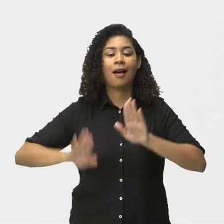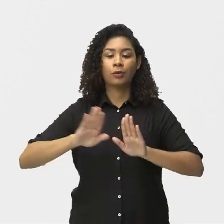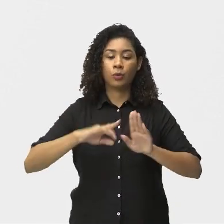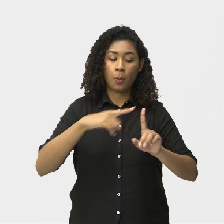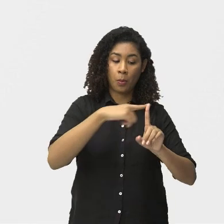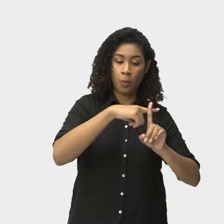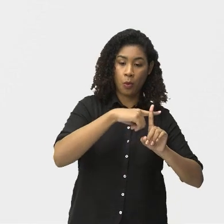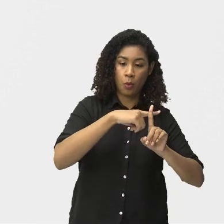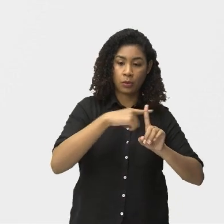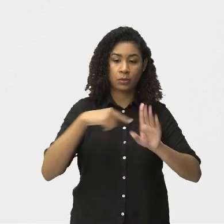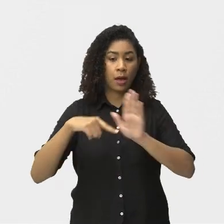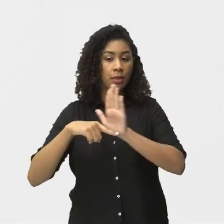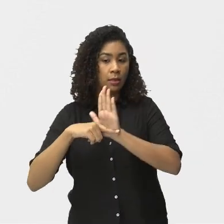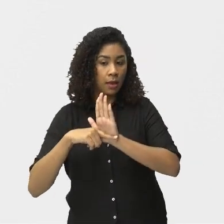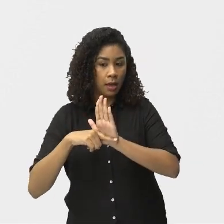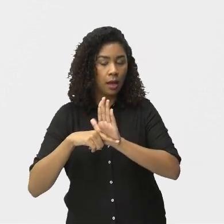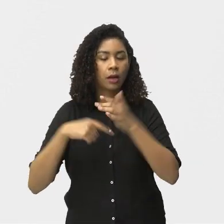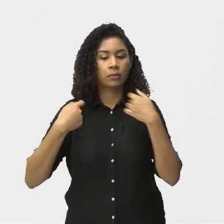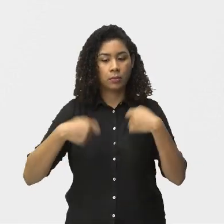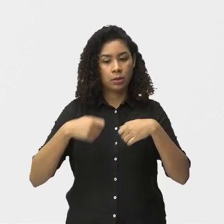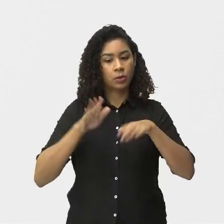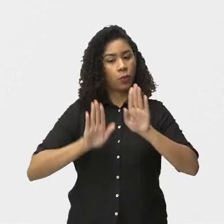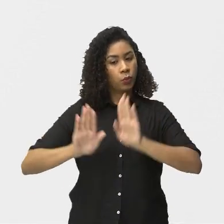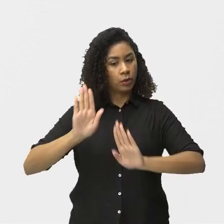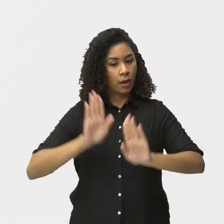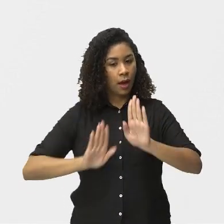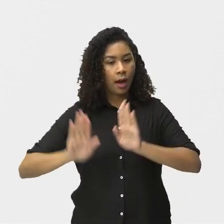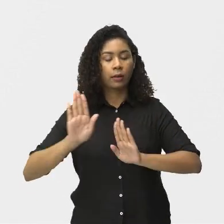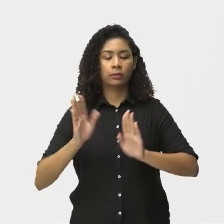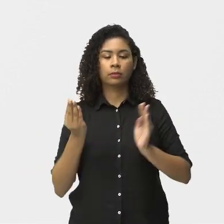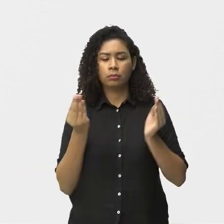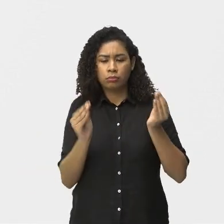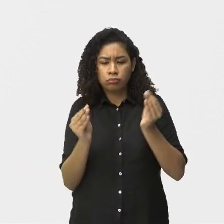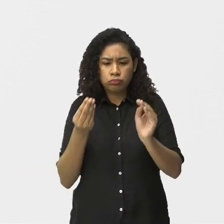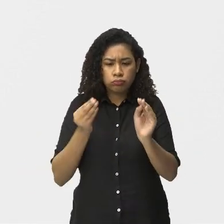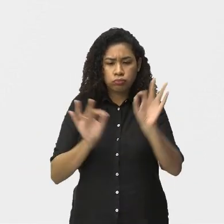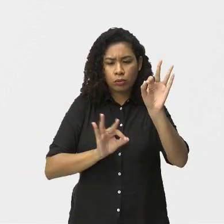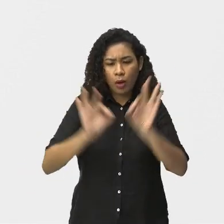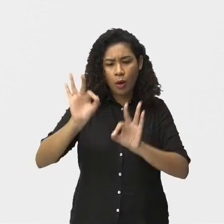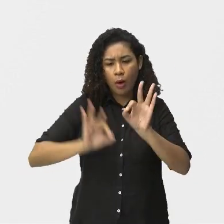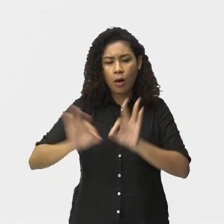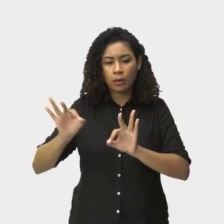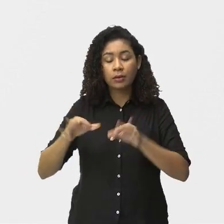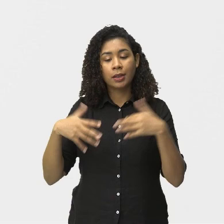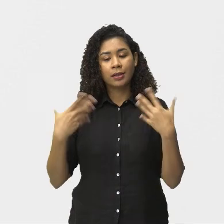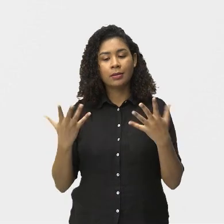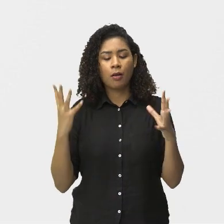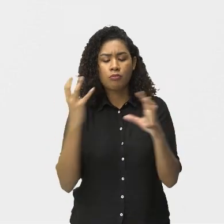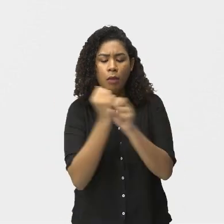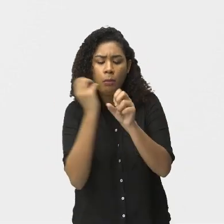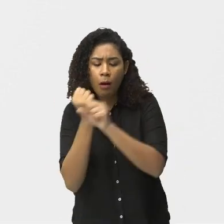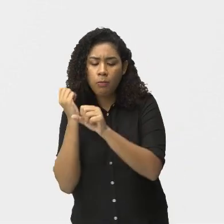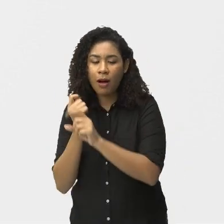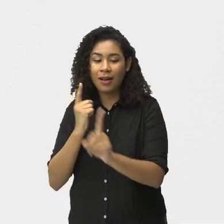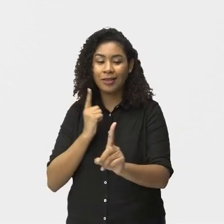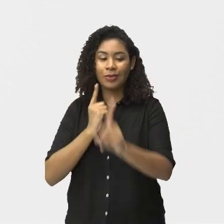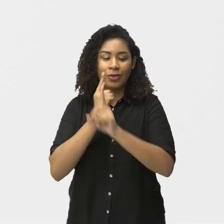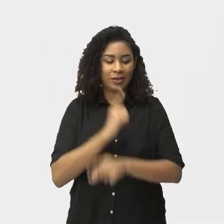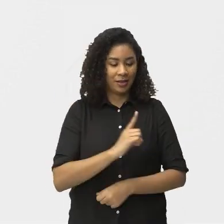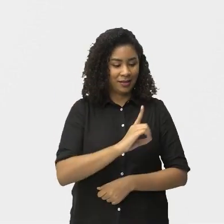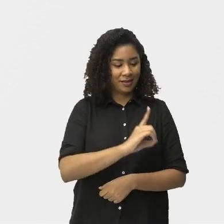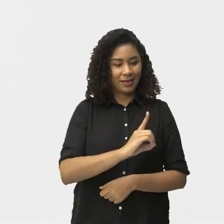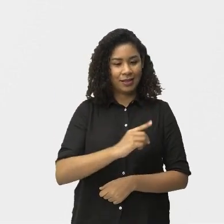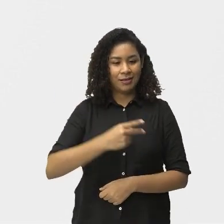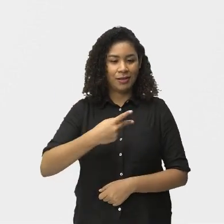negativos, ok? Resultado aqui, D igual a 14